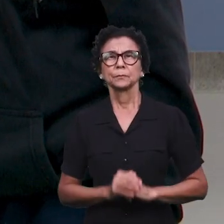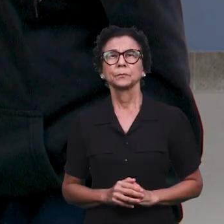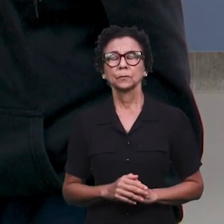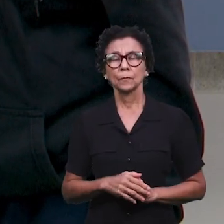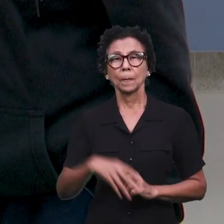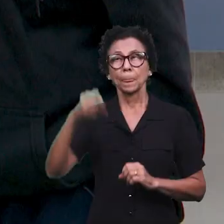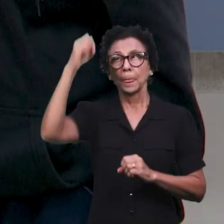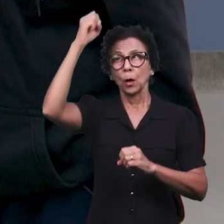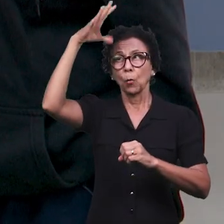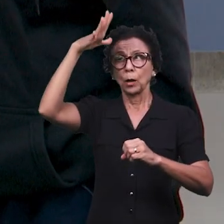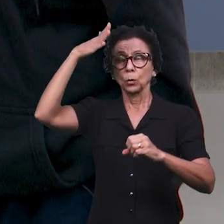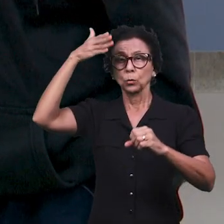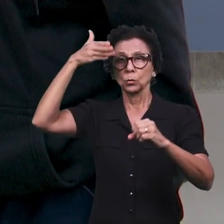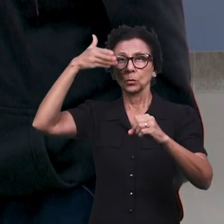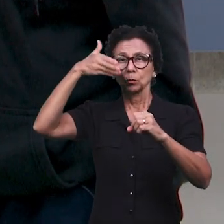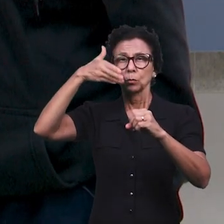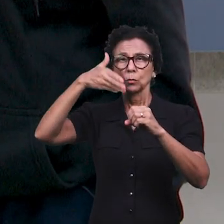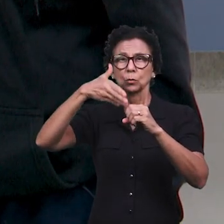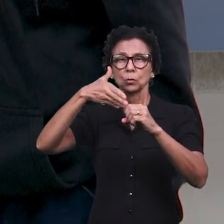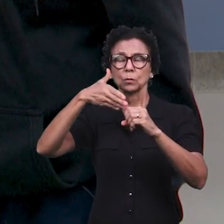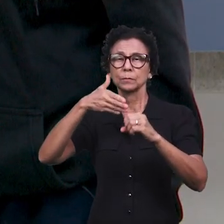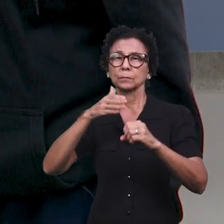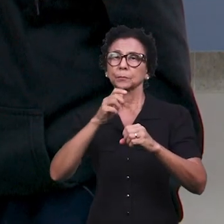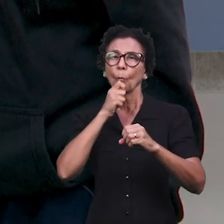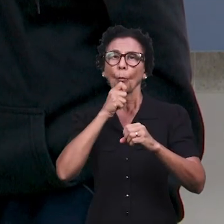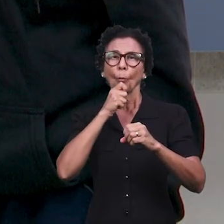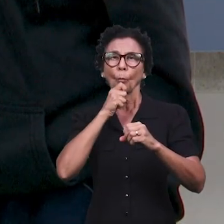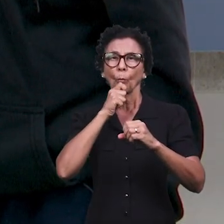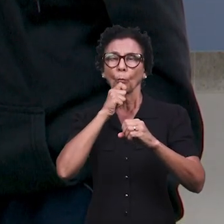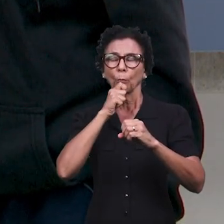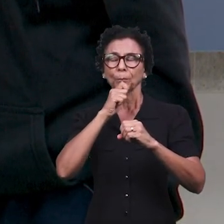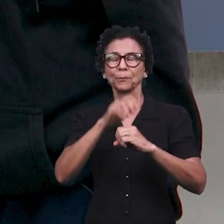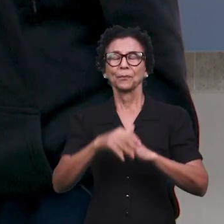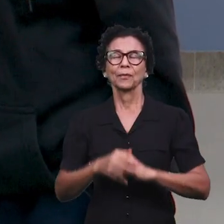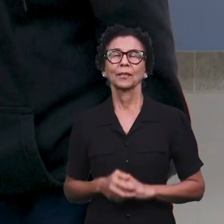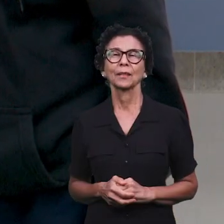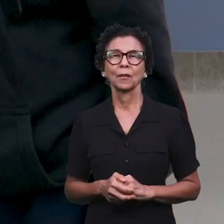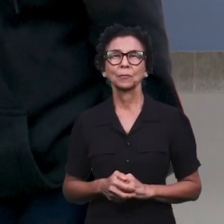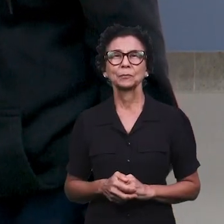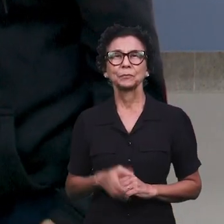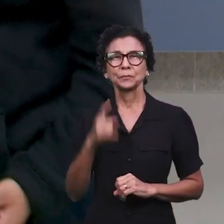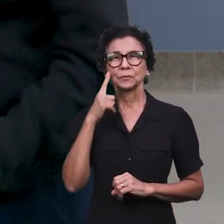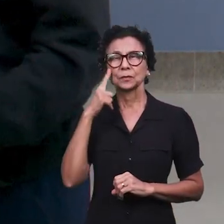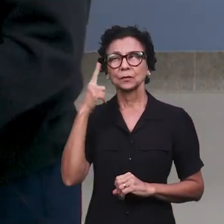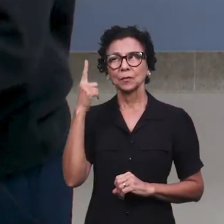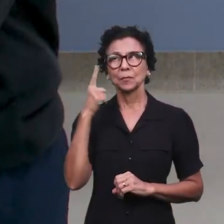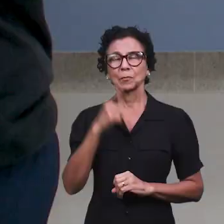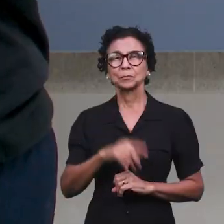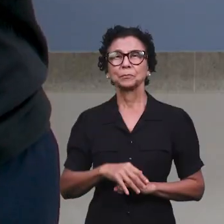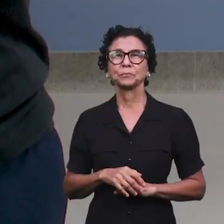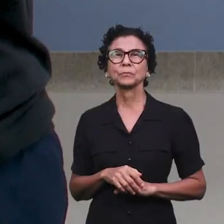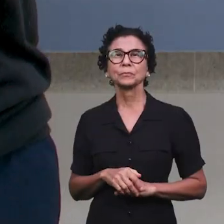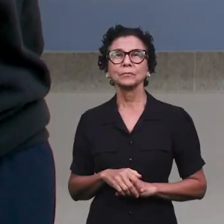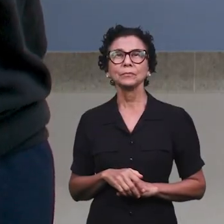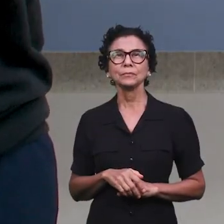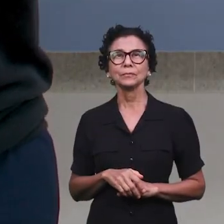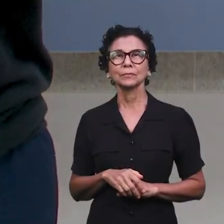luz por ele ser opaco. Isso vai gerar uma sombra lá atrás, né? Vamos lá, Pedro. Faz o teste aí para